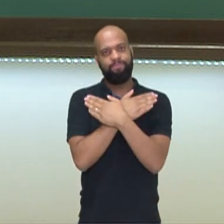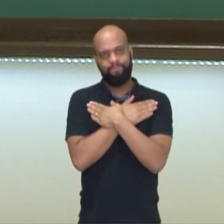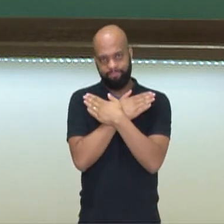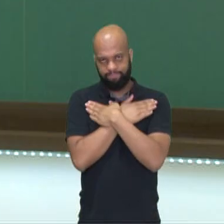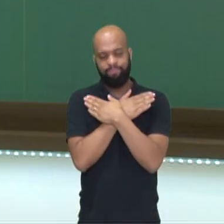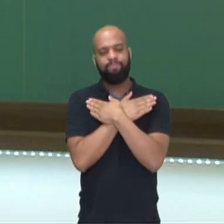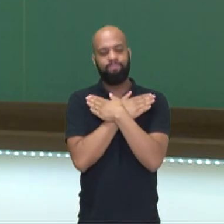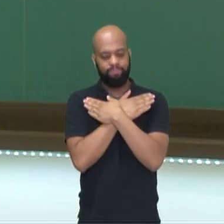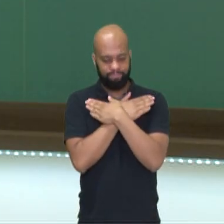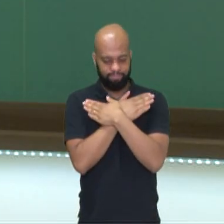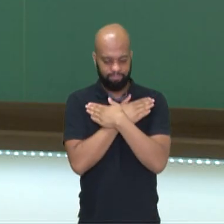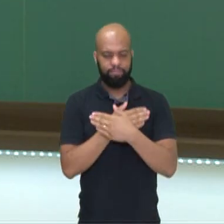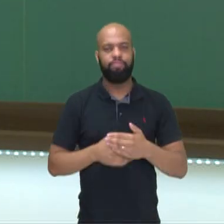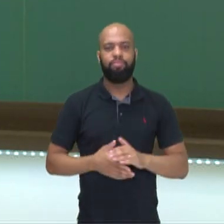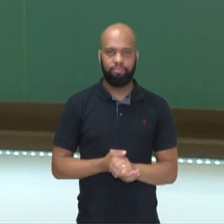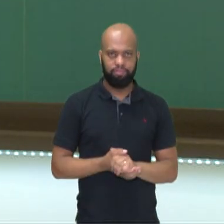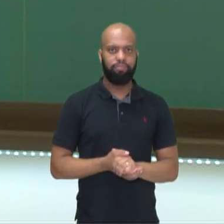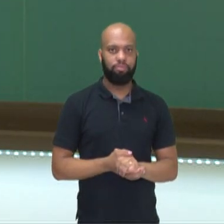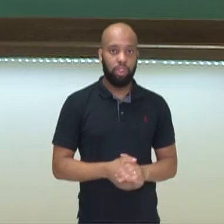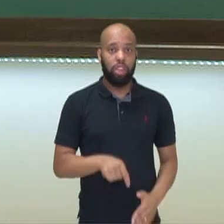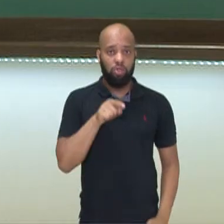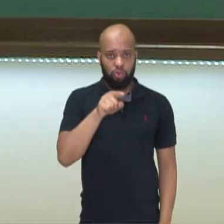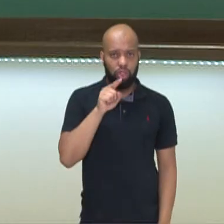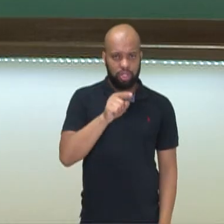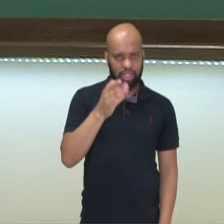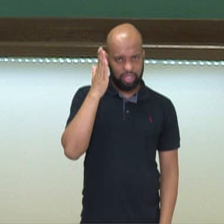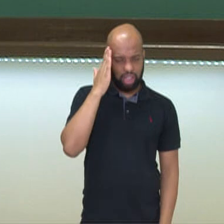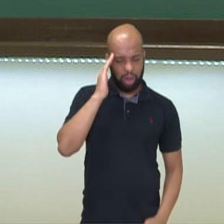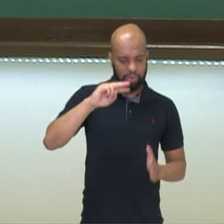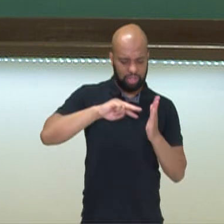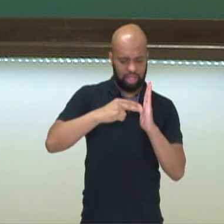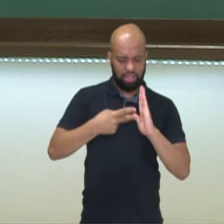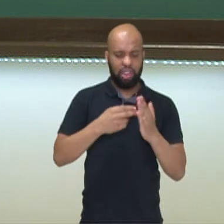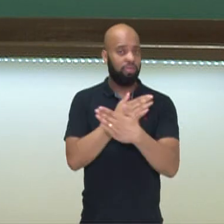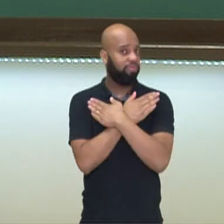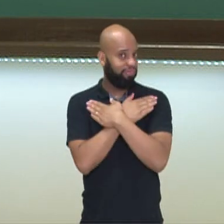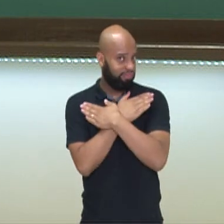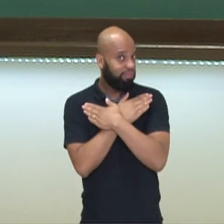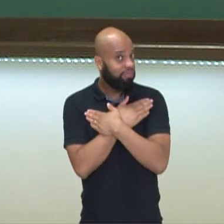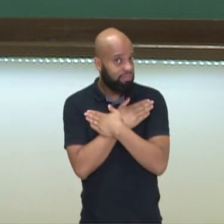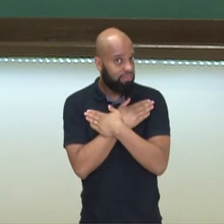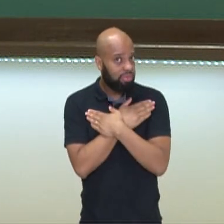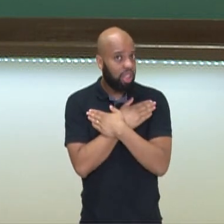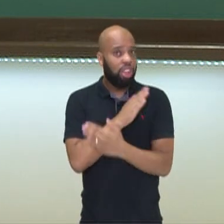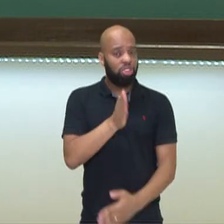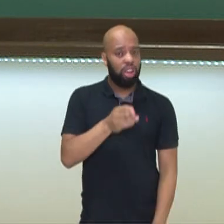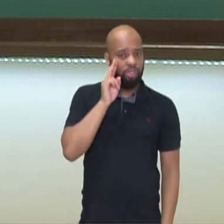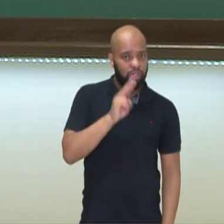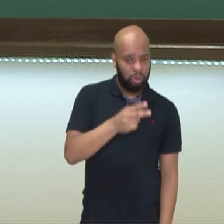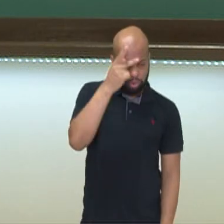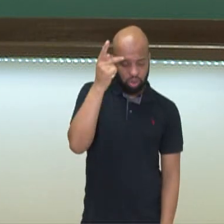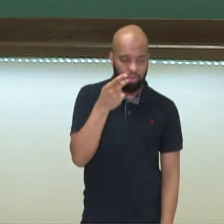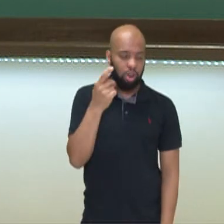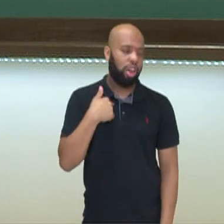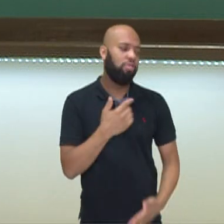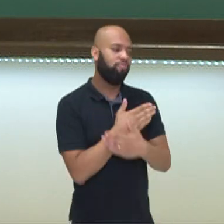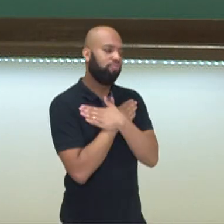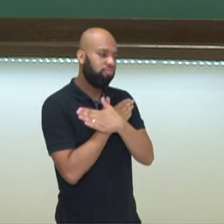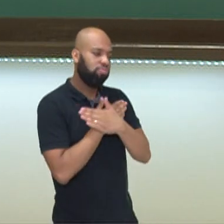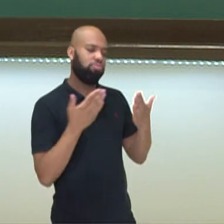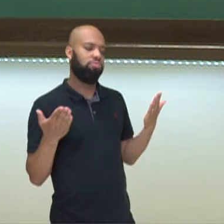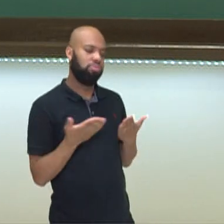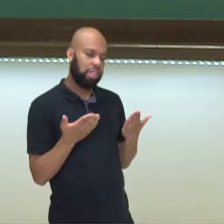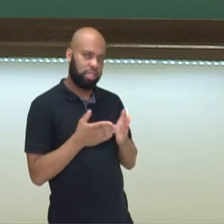desemprego. Você já entendeu o que é desemprego? Você já ouviu falando, alguém falando na sua casa, bom, eu estou